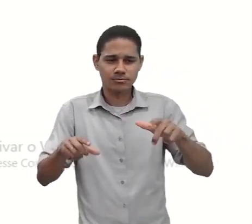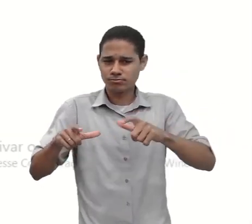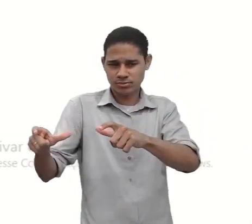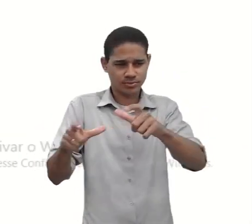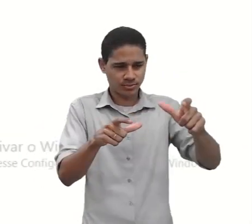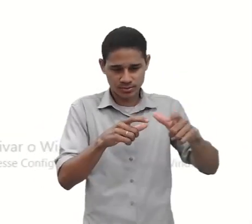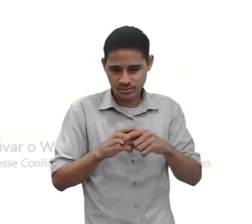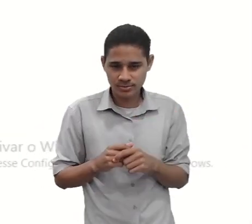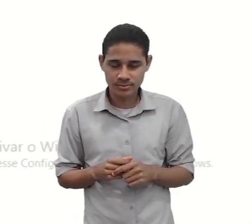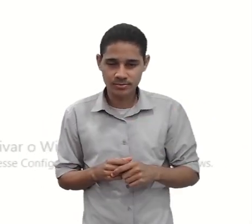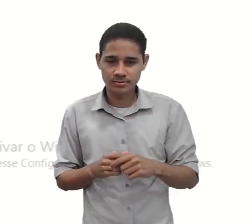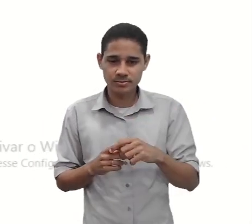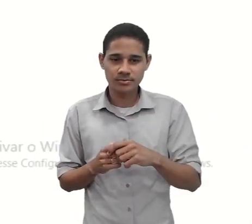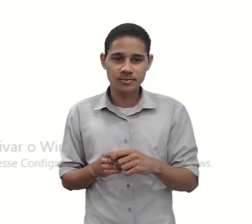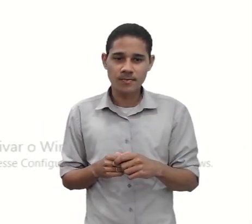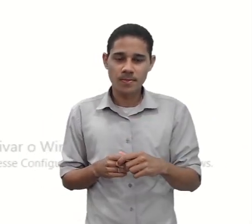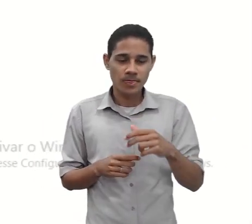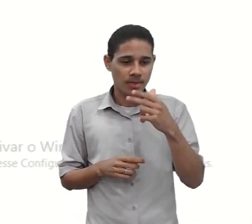espaciais.